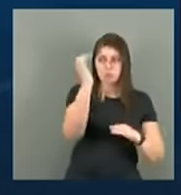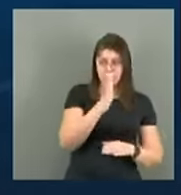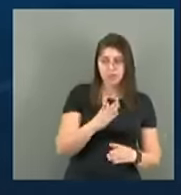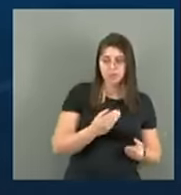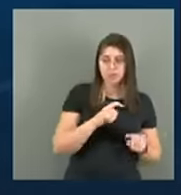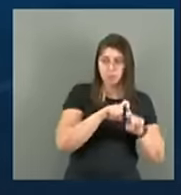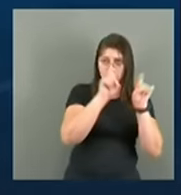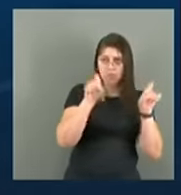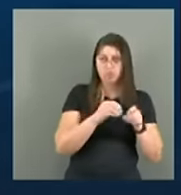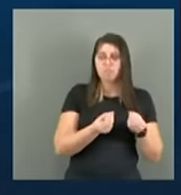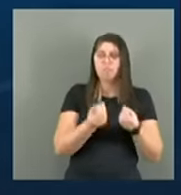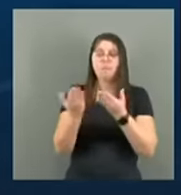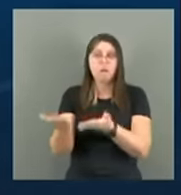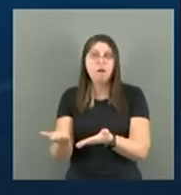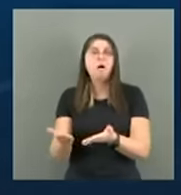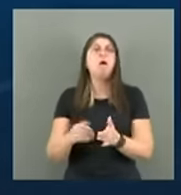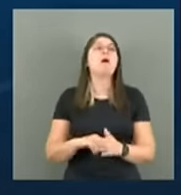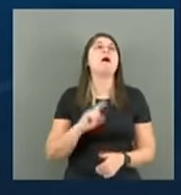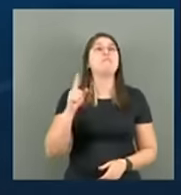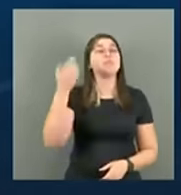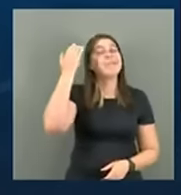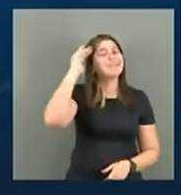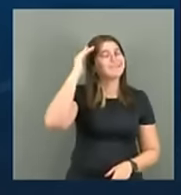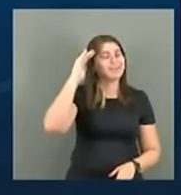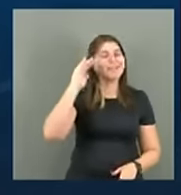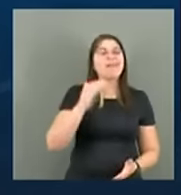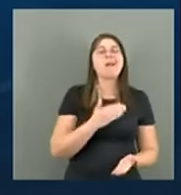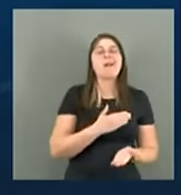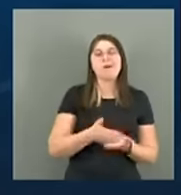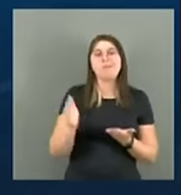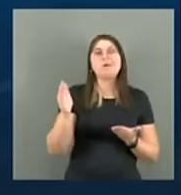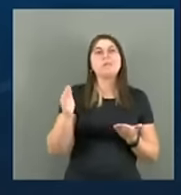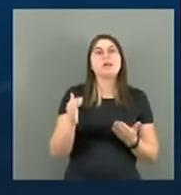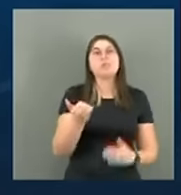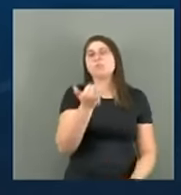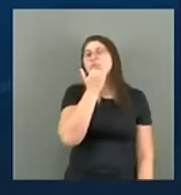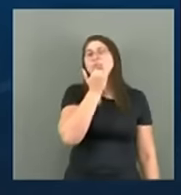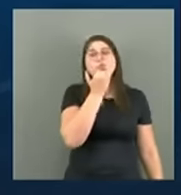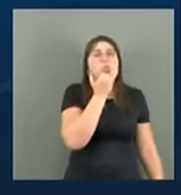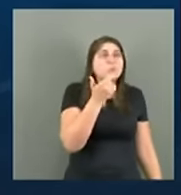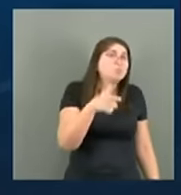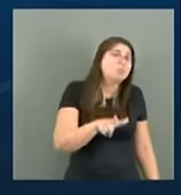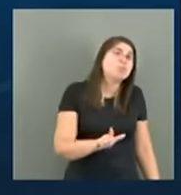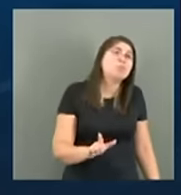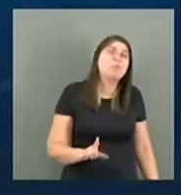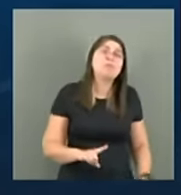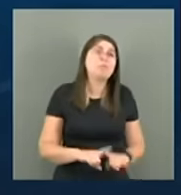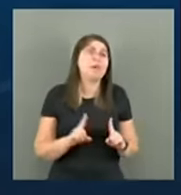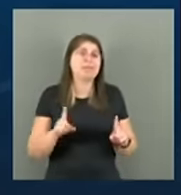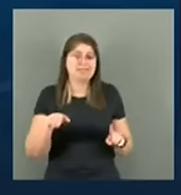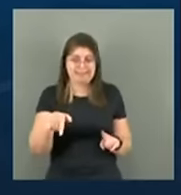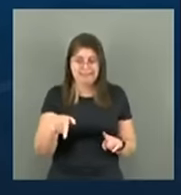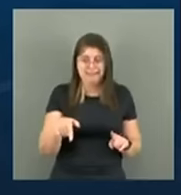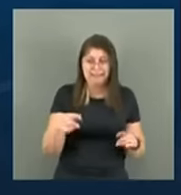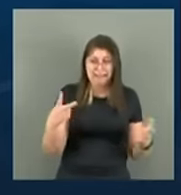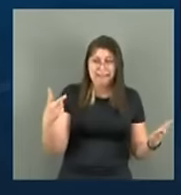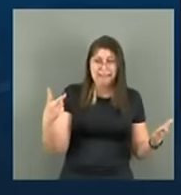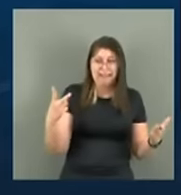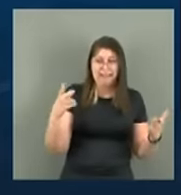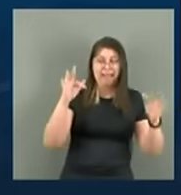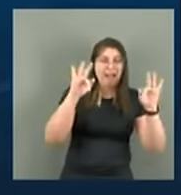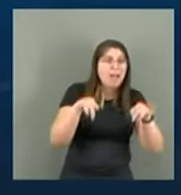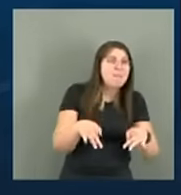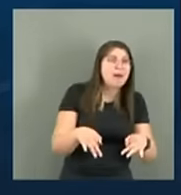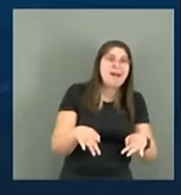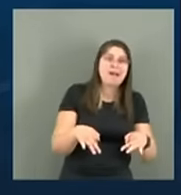E vocês vão começar a entender que, tipo assim, desculpa mais uma vez, não vai acabar isso enquanto existe bet. Tá?